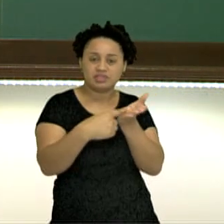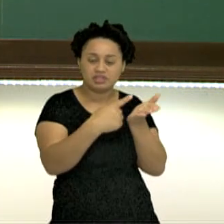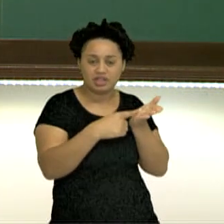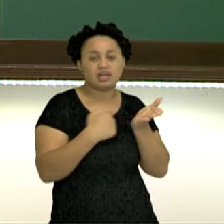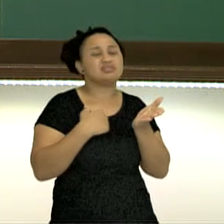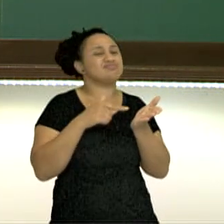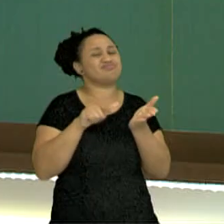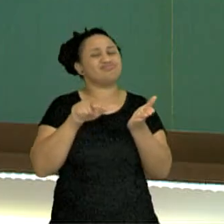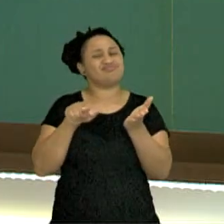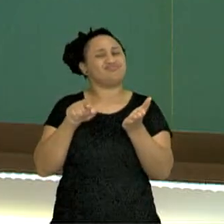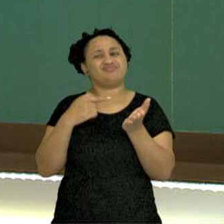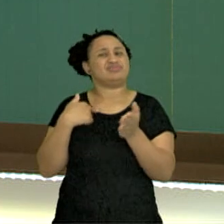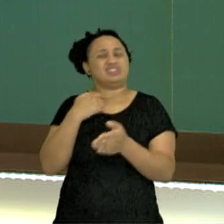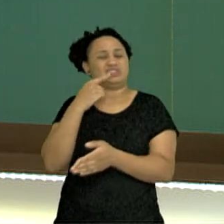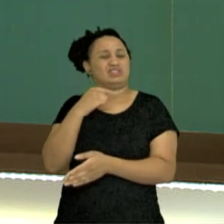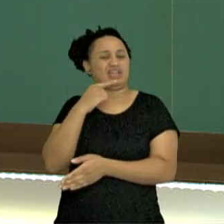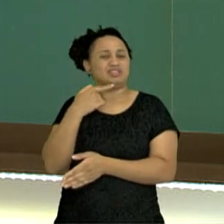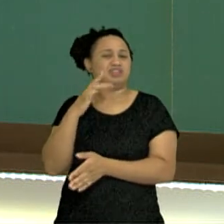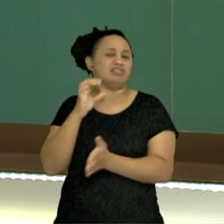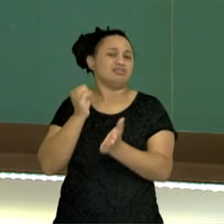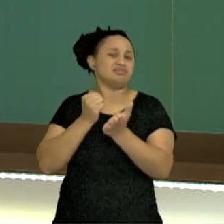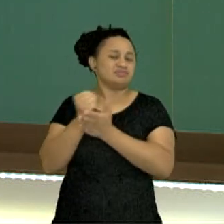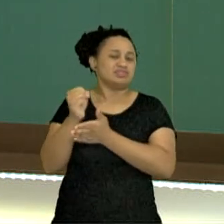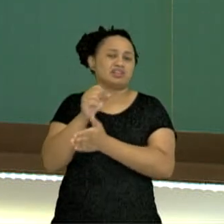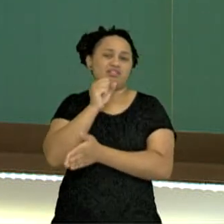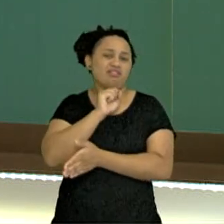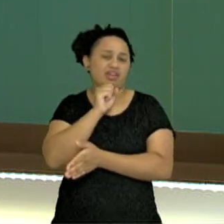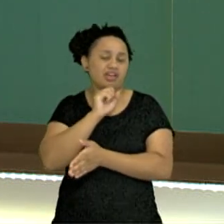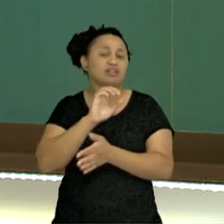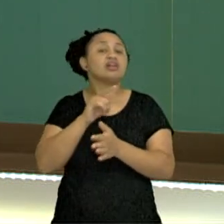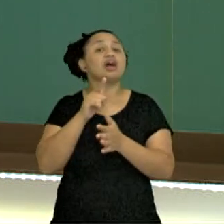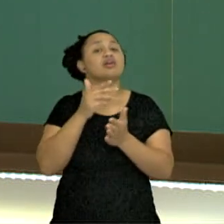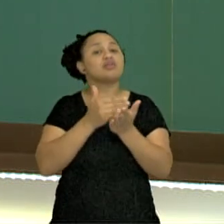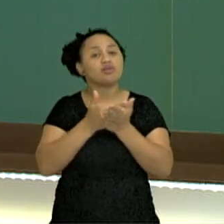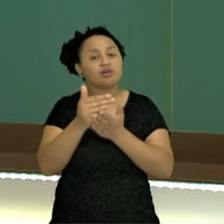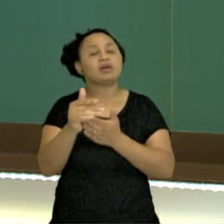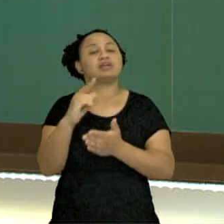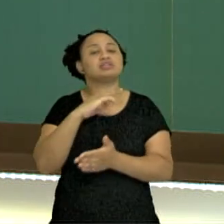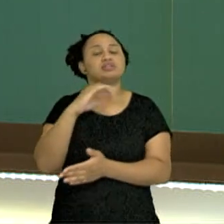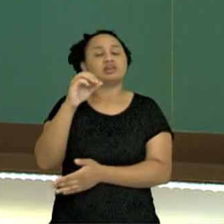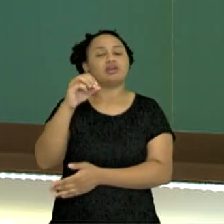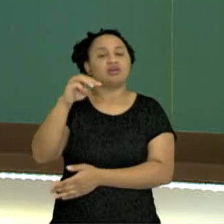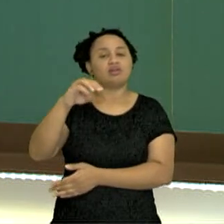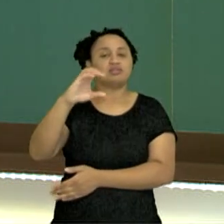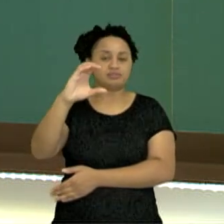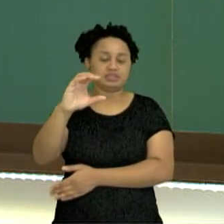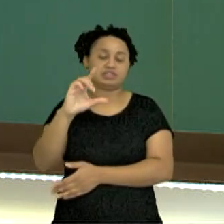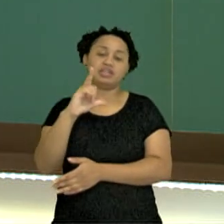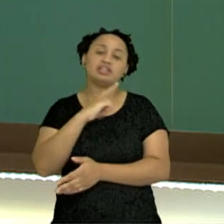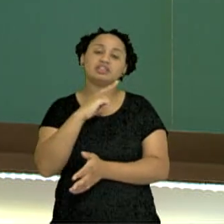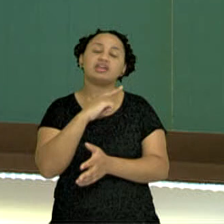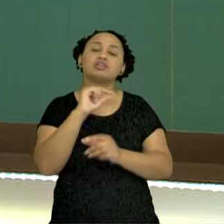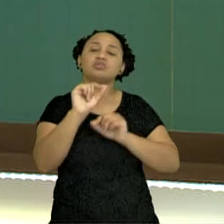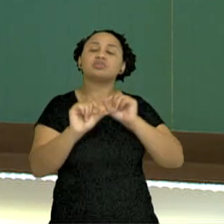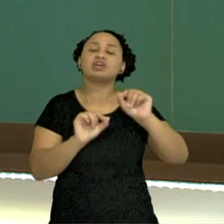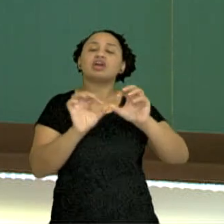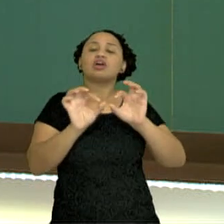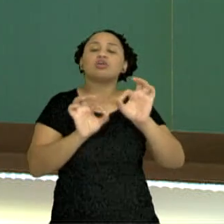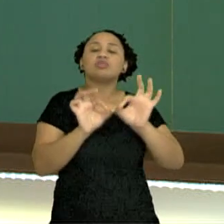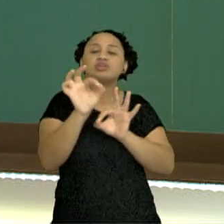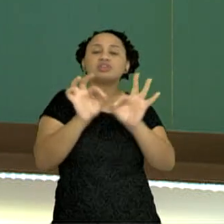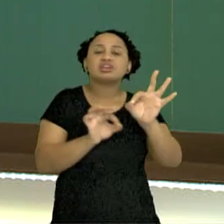obsoleto. E é a partir daí que surge a Organização Mundial do Comércio com uma nova política